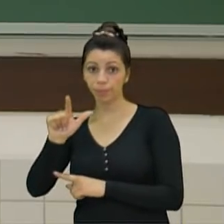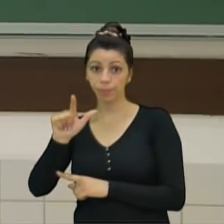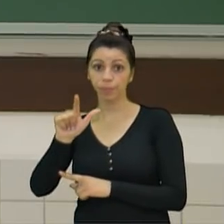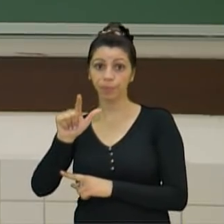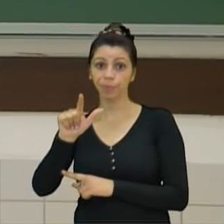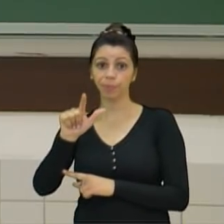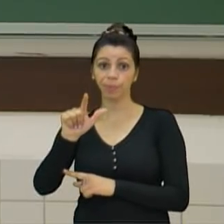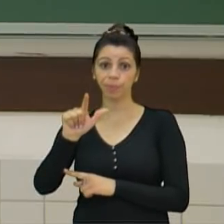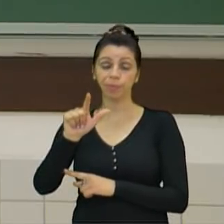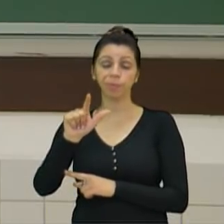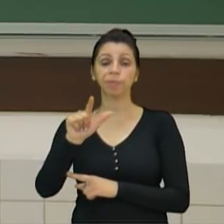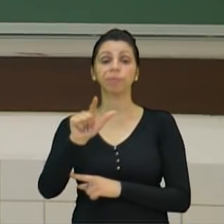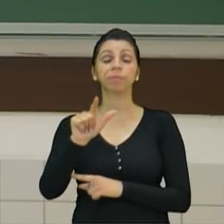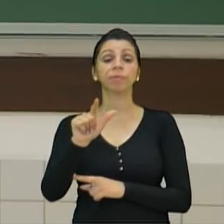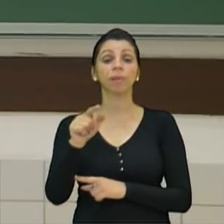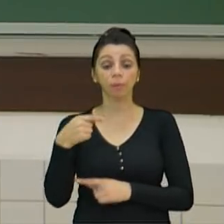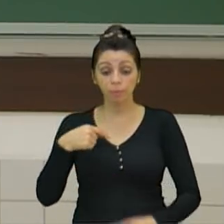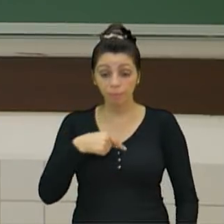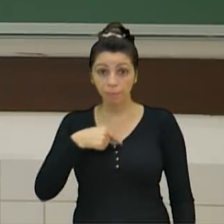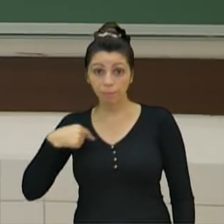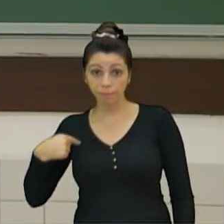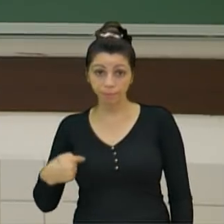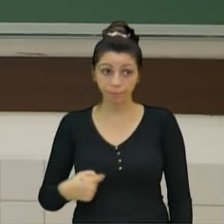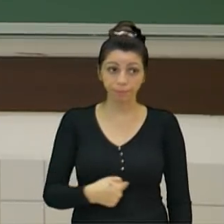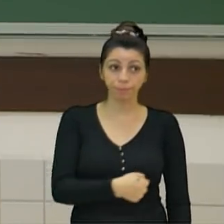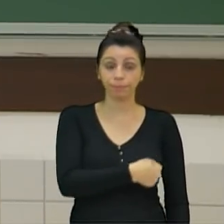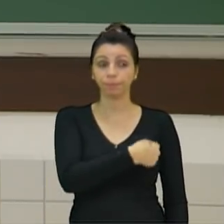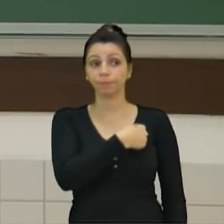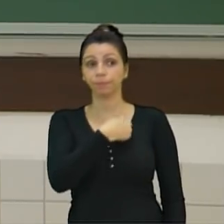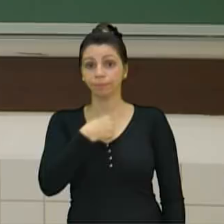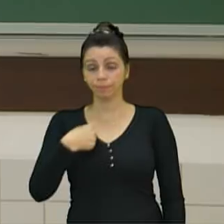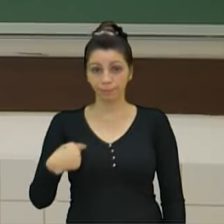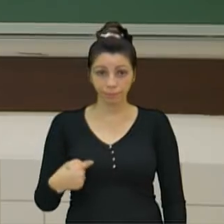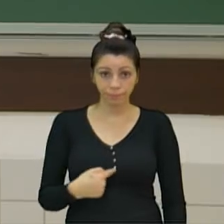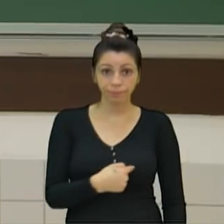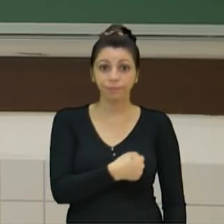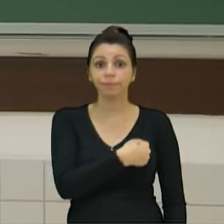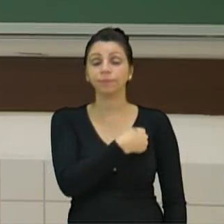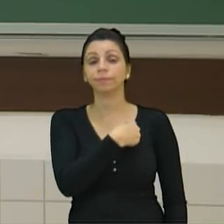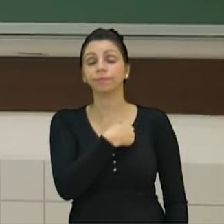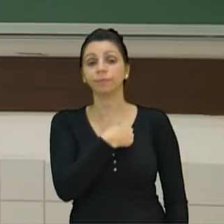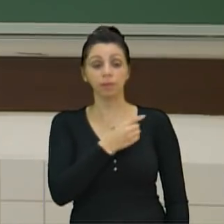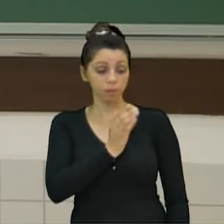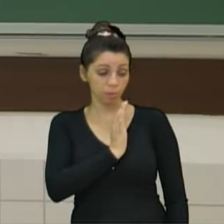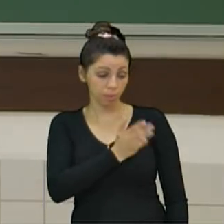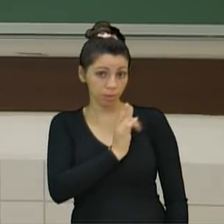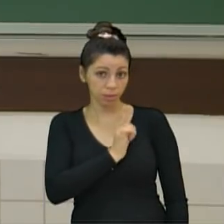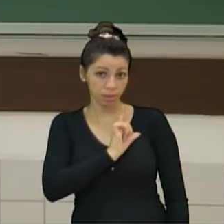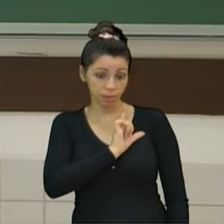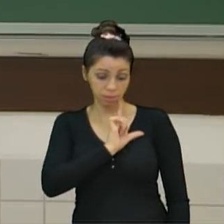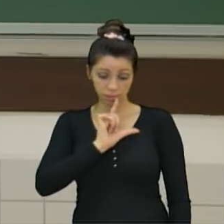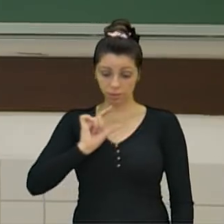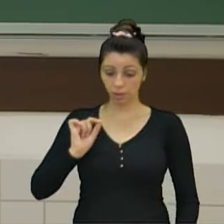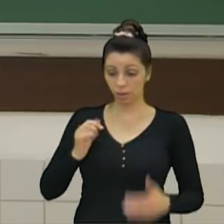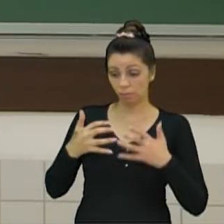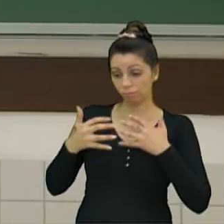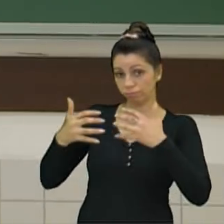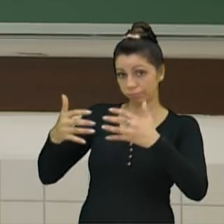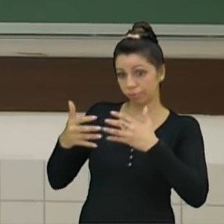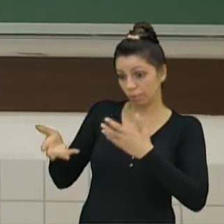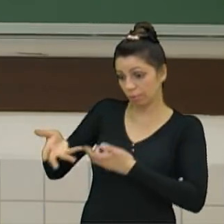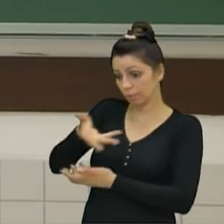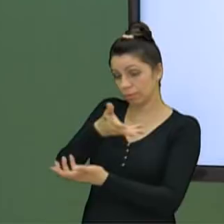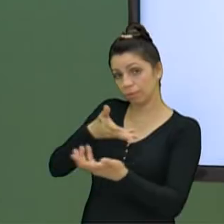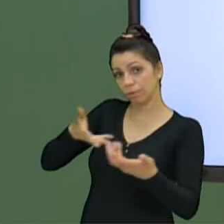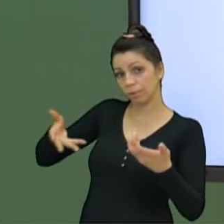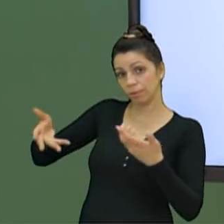arterial. Este trajeto, então, que o sangue sai do coração, vai para os pulmões, acontece as trocas